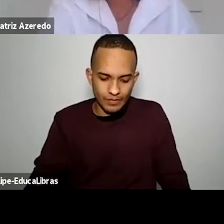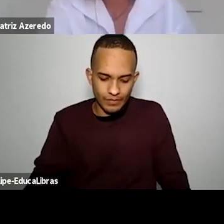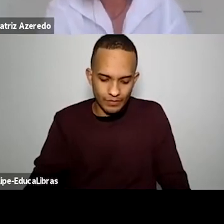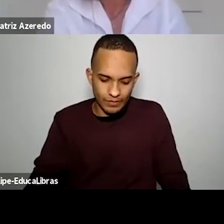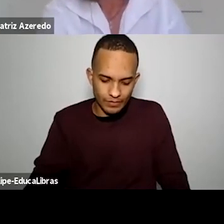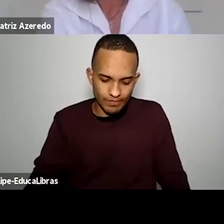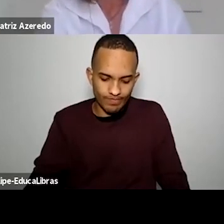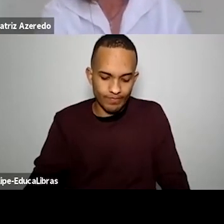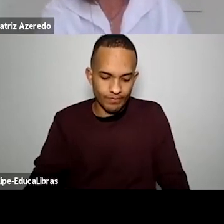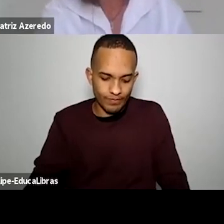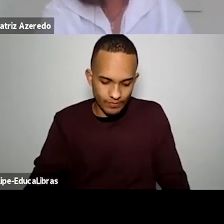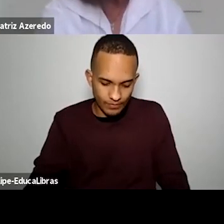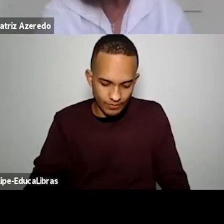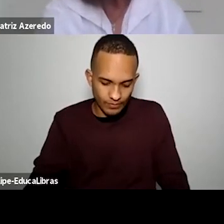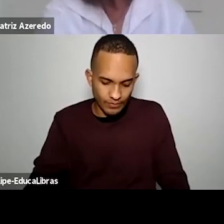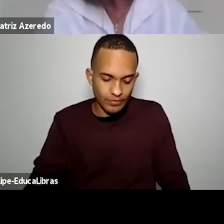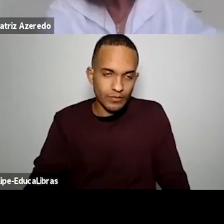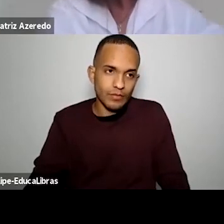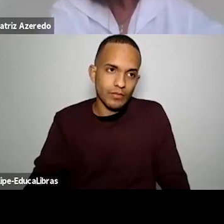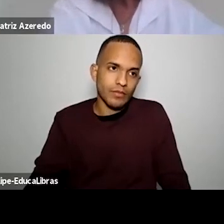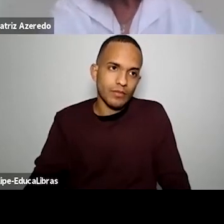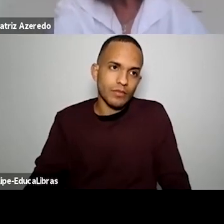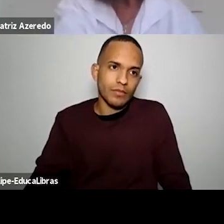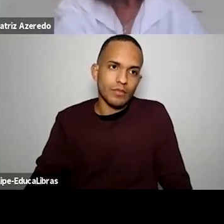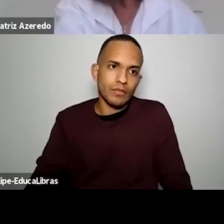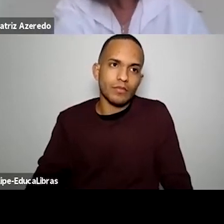Espera aí que tem mais um.